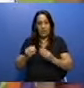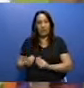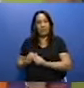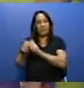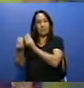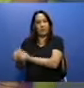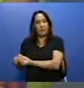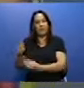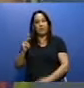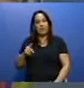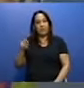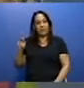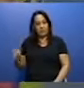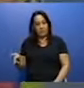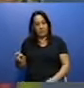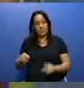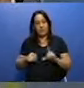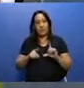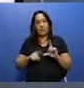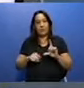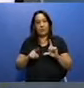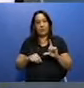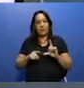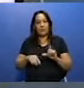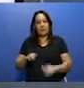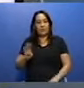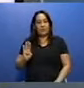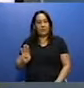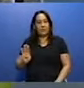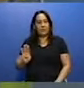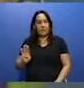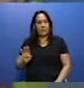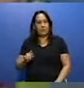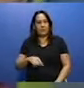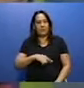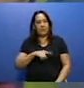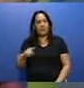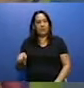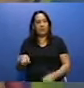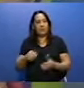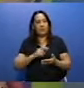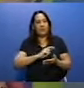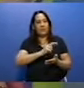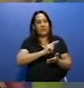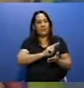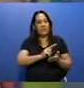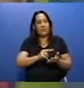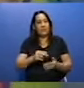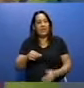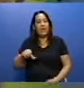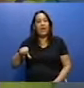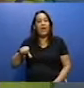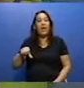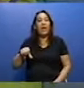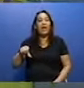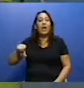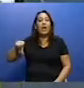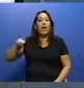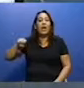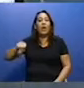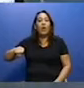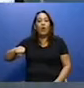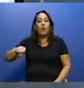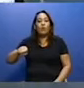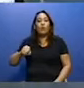Olha a pergunta B, super fácil. Se você fosse desenhar a figura 8, quantos